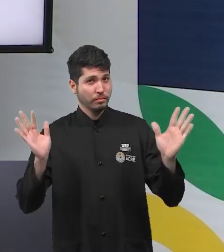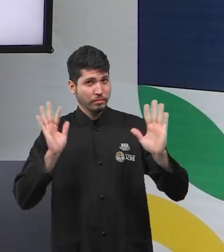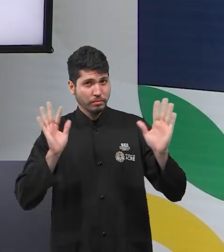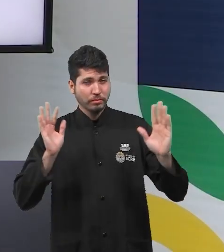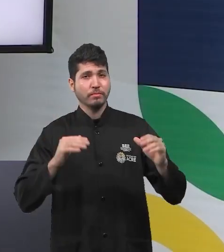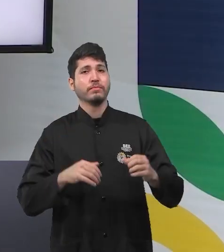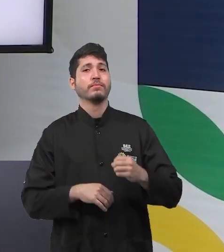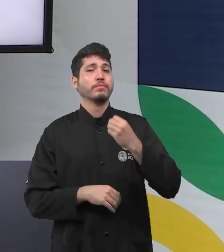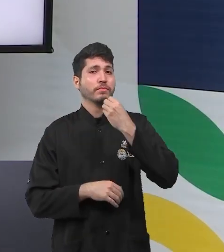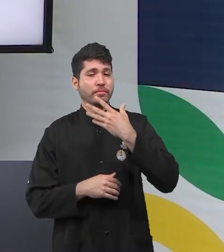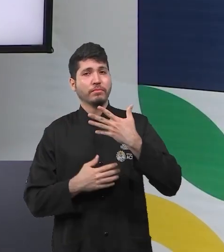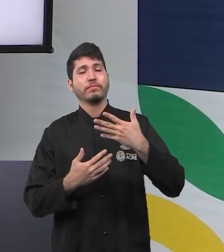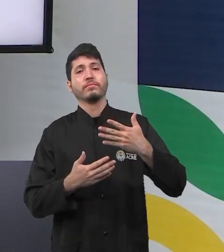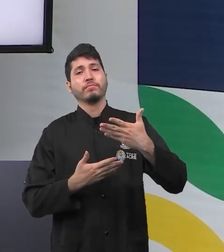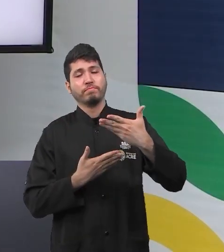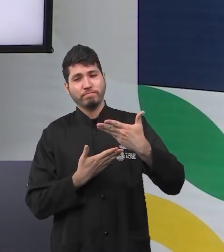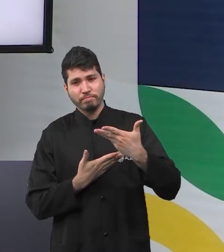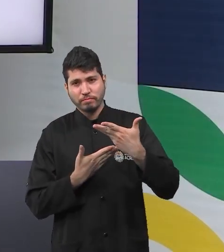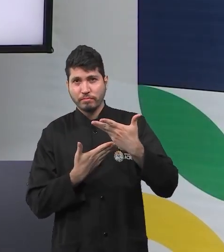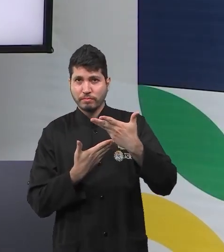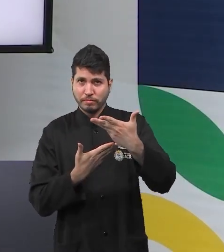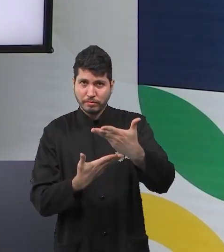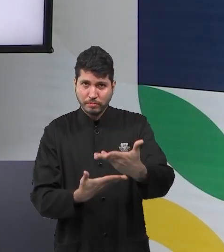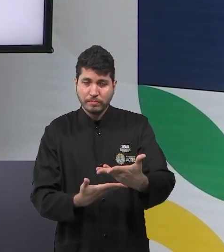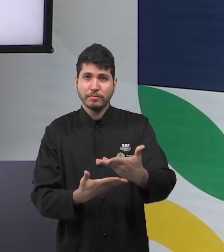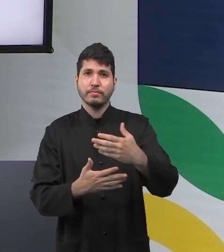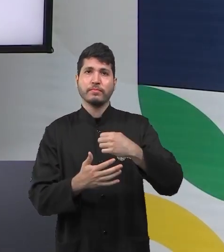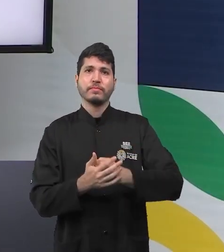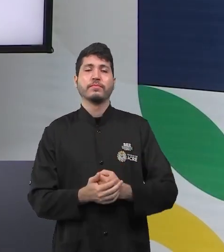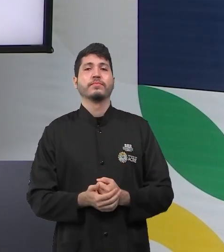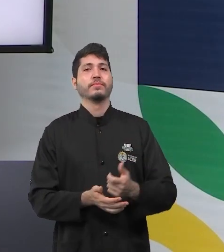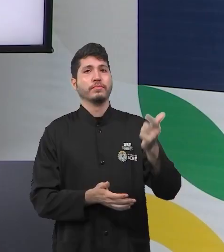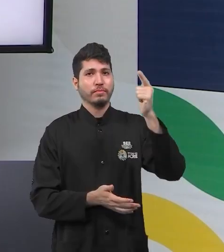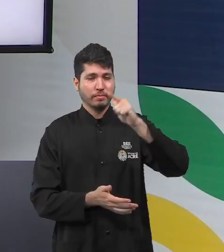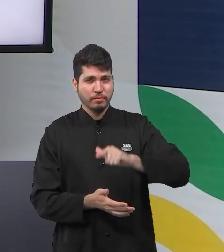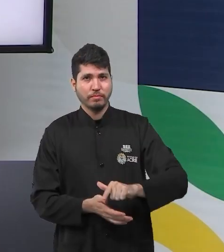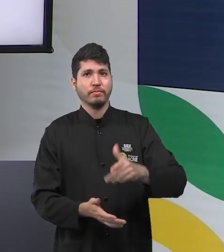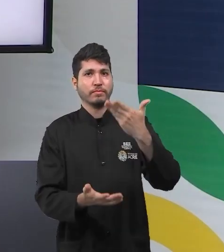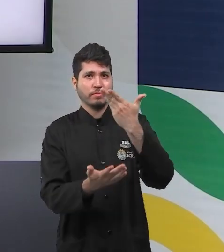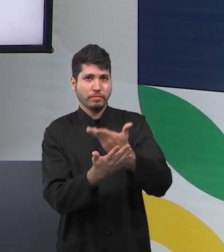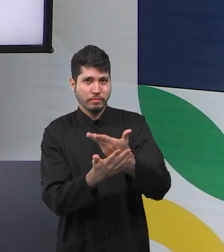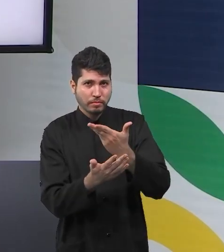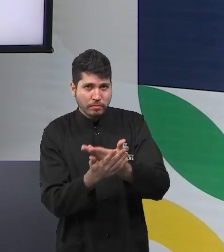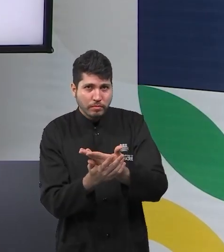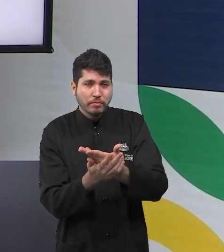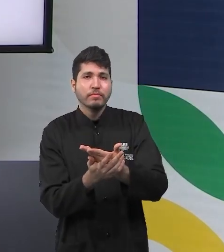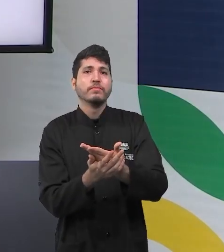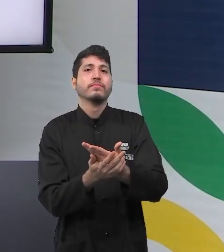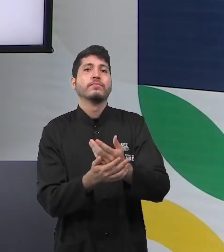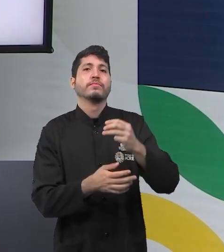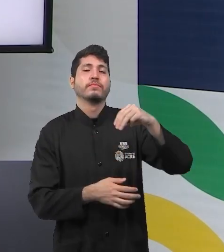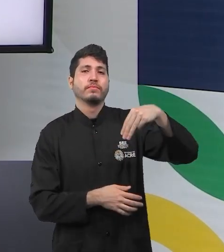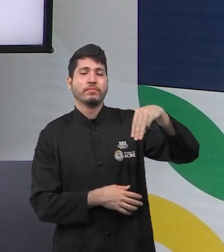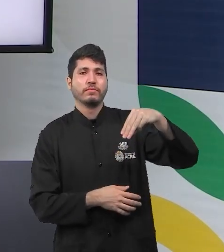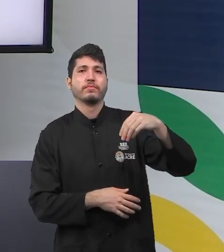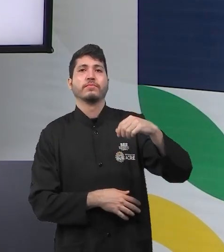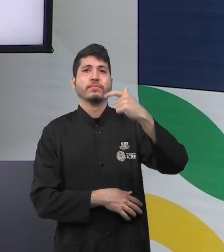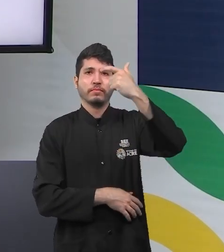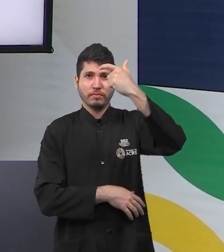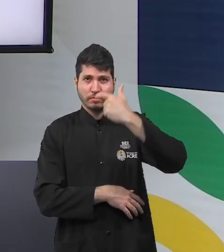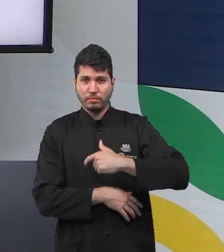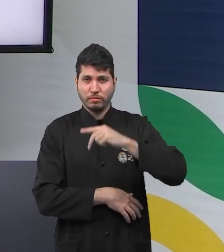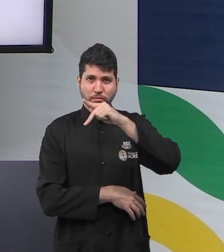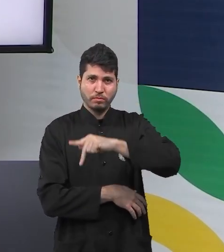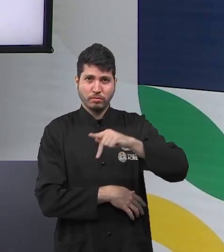Olá, seja muito bem-vindo a mais uma aula de matemática. Eu sou o professor